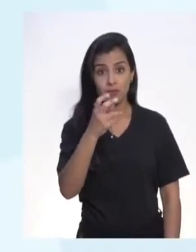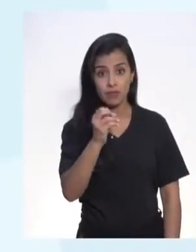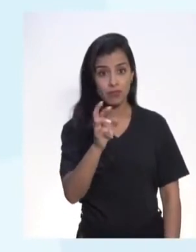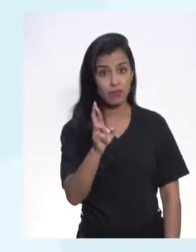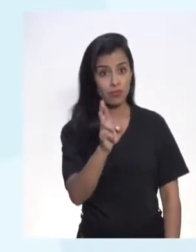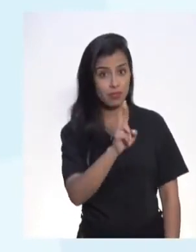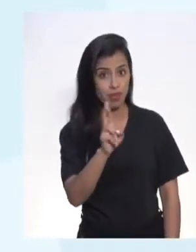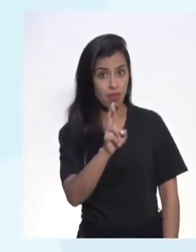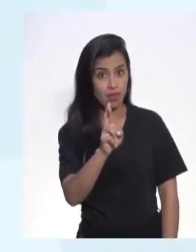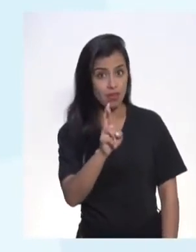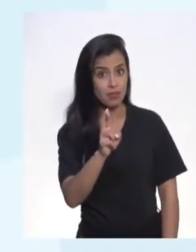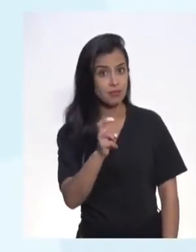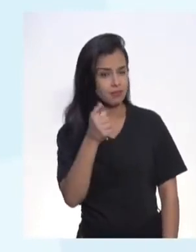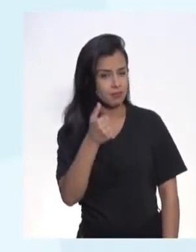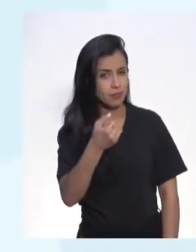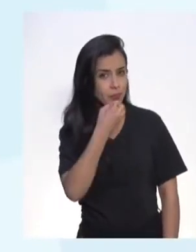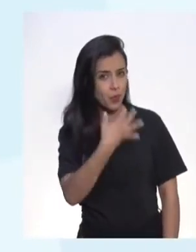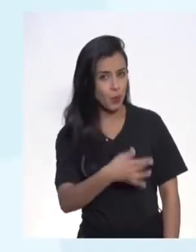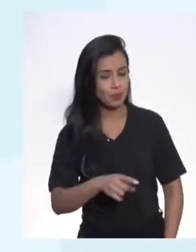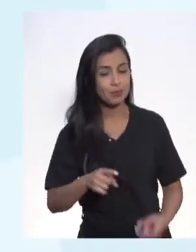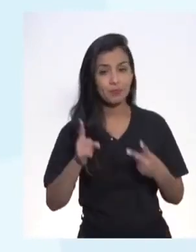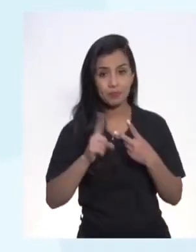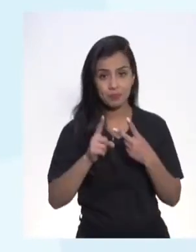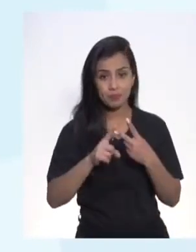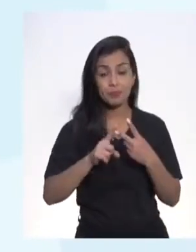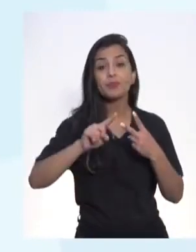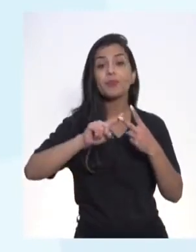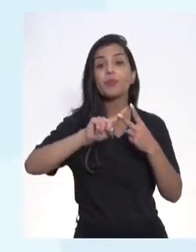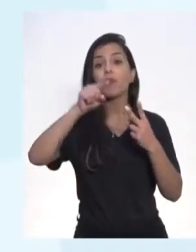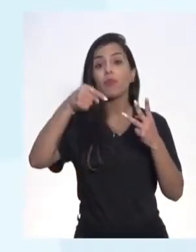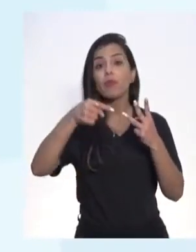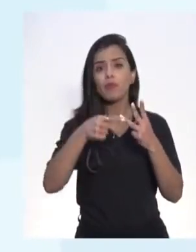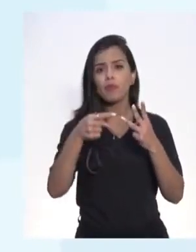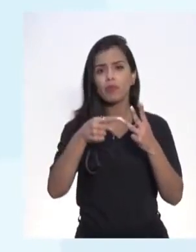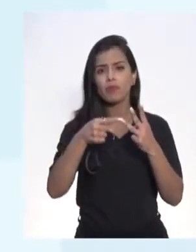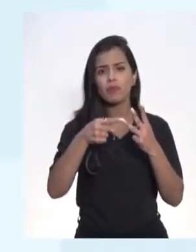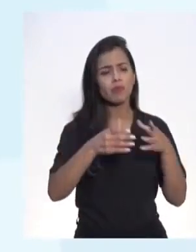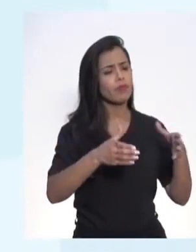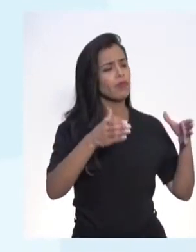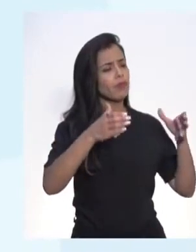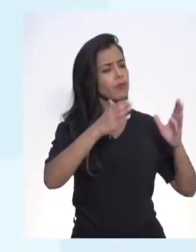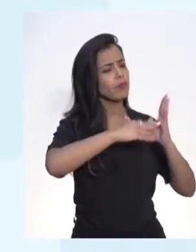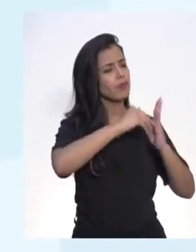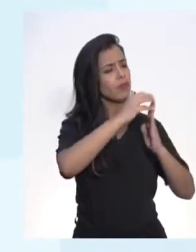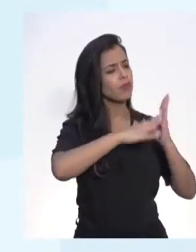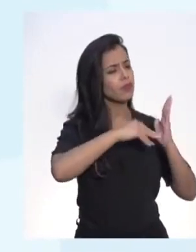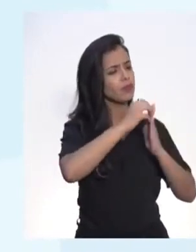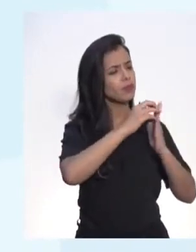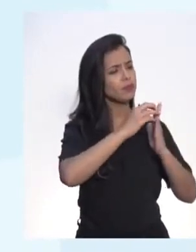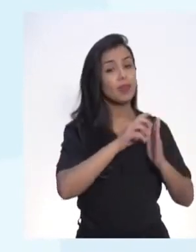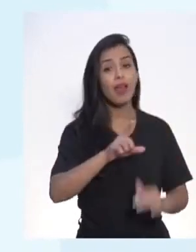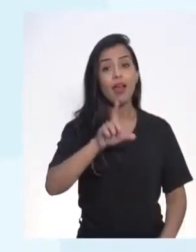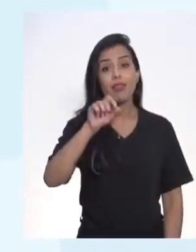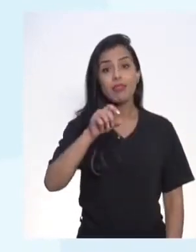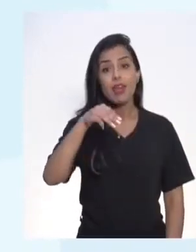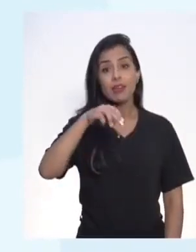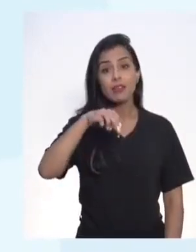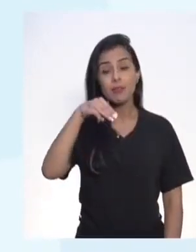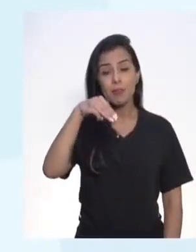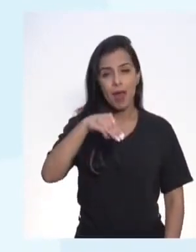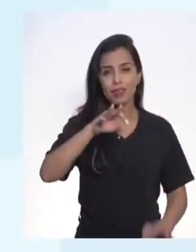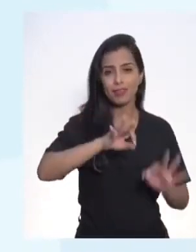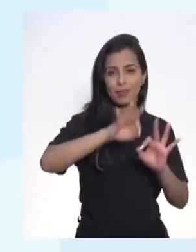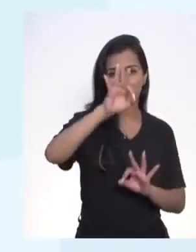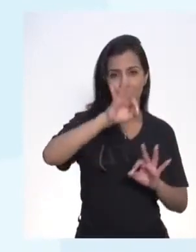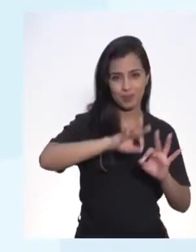1.420. Muito bom. E o produto 3, professora, quanto que rende? Produto 3, 10 metros quadrados. 10 metros quadrados